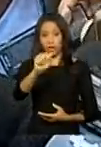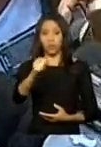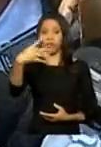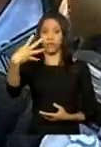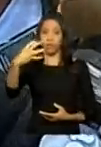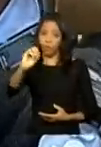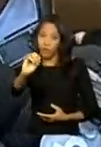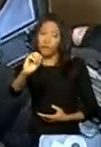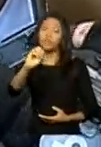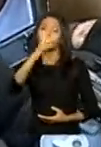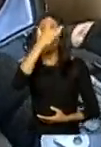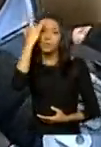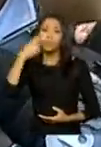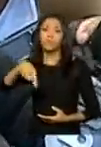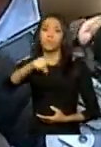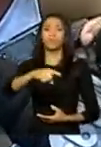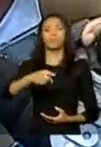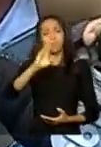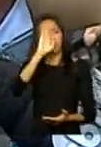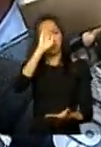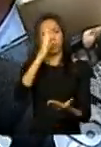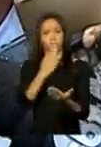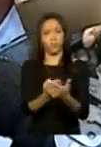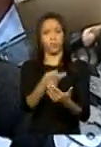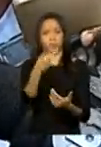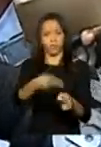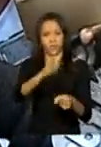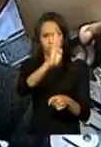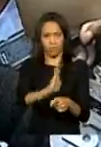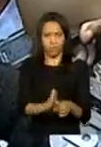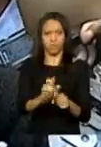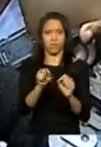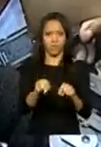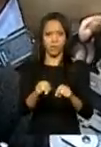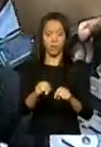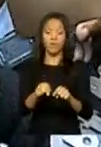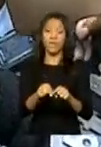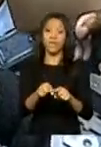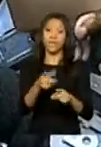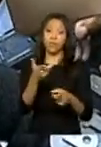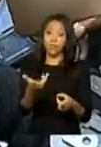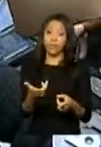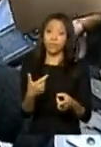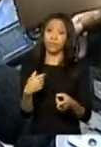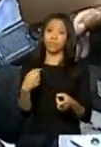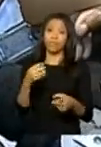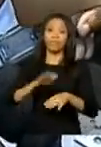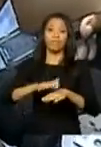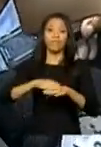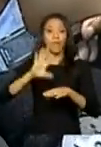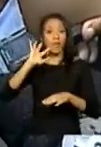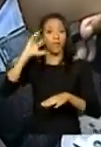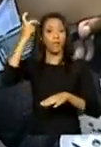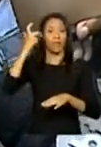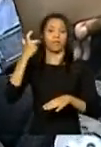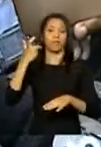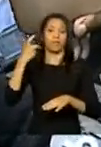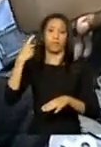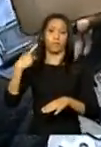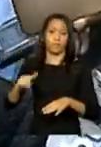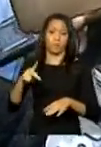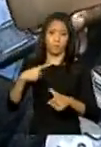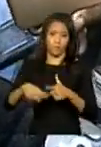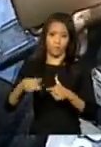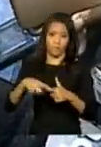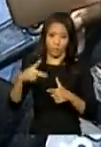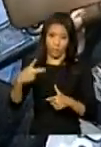pessoas da mais alta qualidade pública do Brasil e que ela deveria assumir a responsabilidade e dizer para essas pessoas que ela, porque